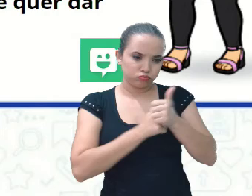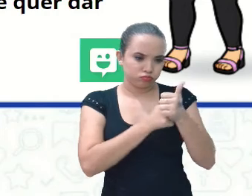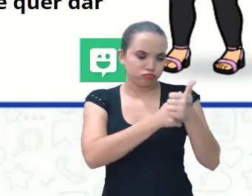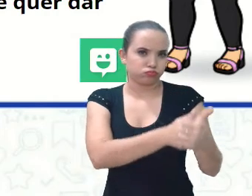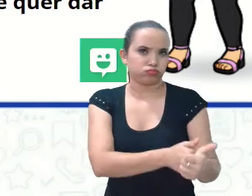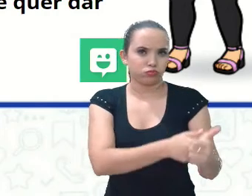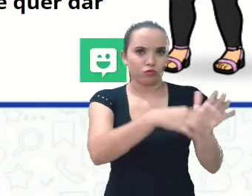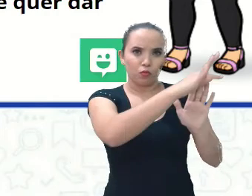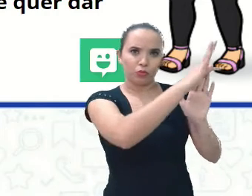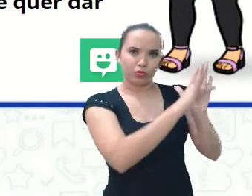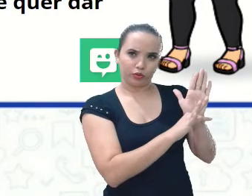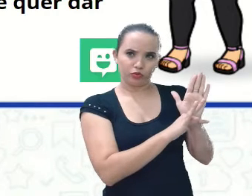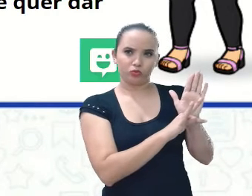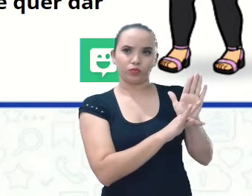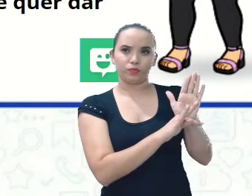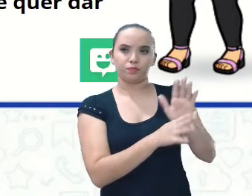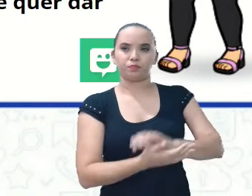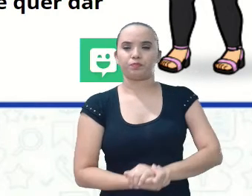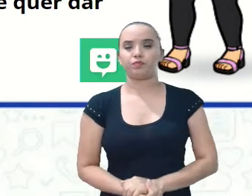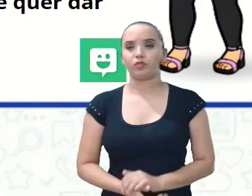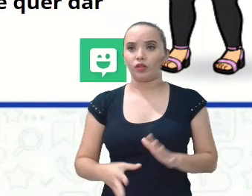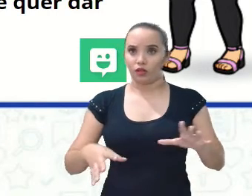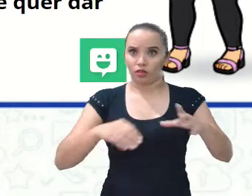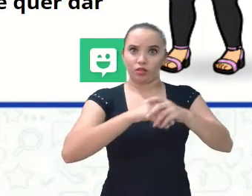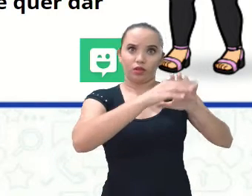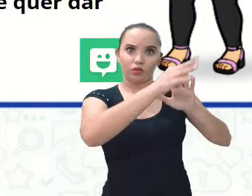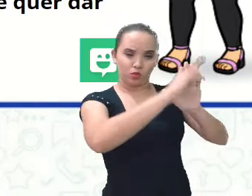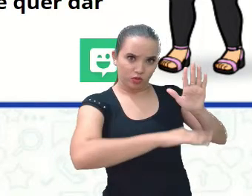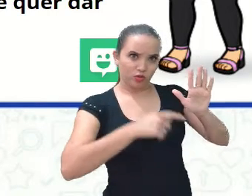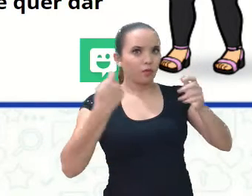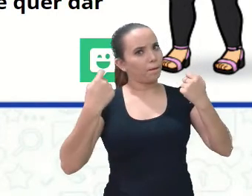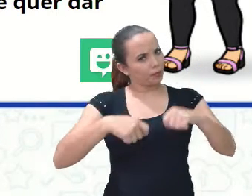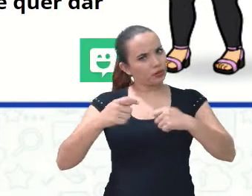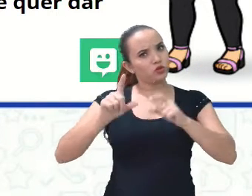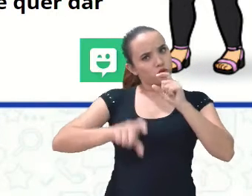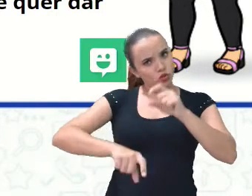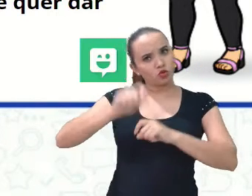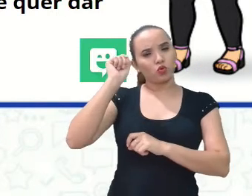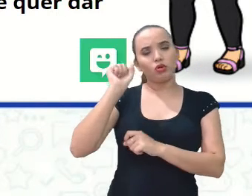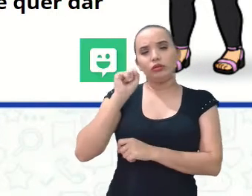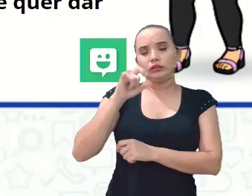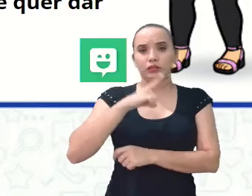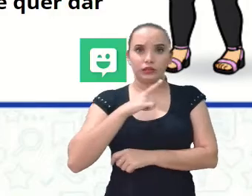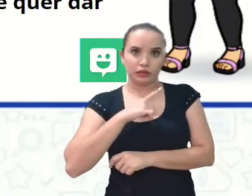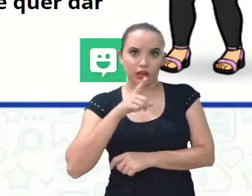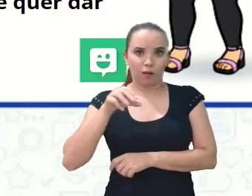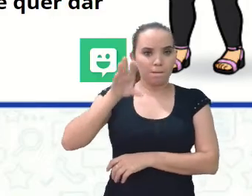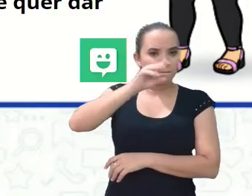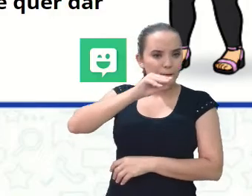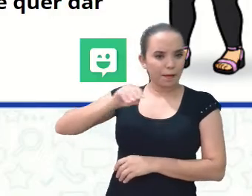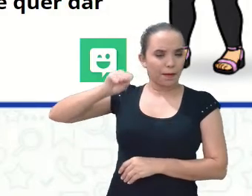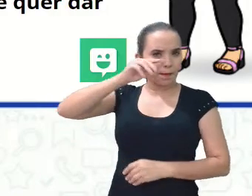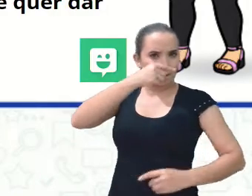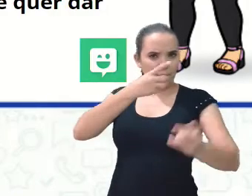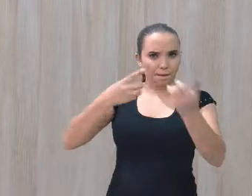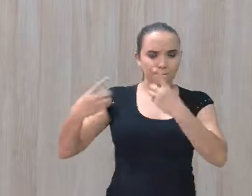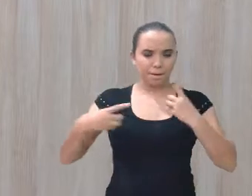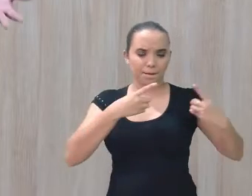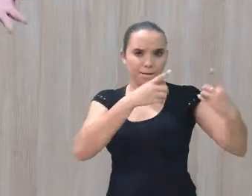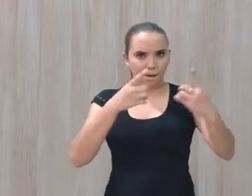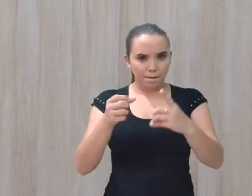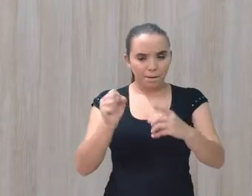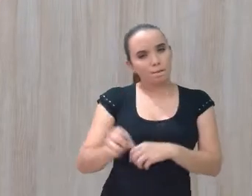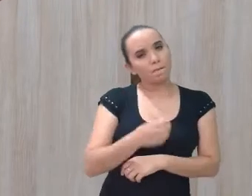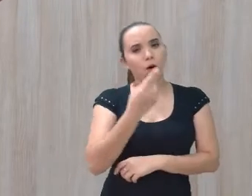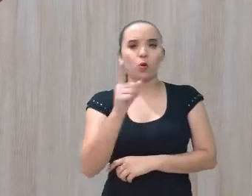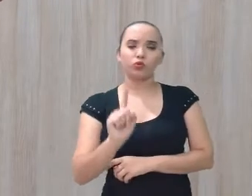isso, assim, nesse roteiro você vai definir se vai ter fala ou não, não é obrigado ter fala. Você pode fazer um quadrinho só com desenho,